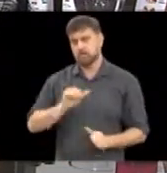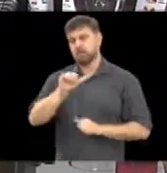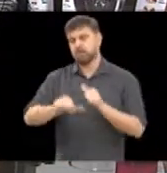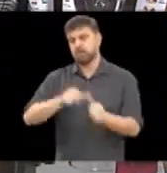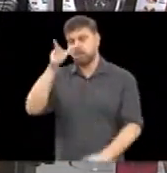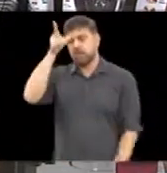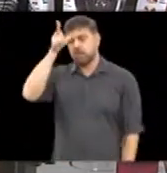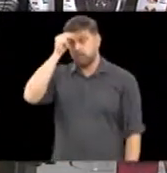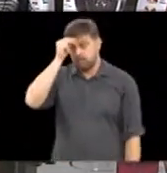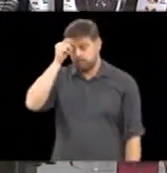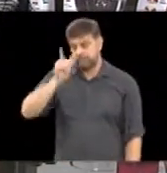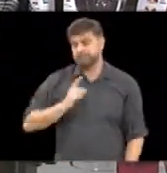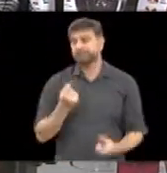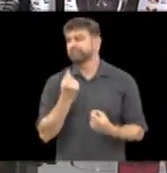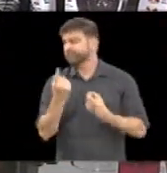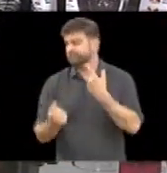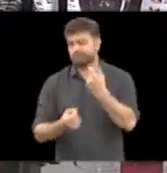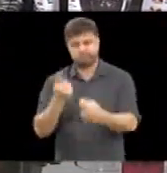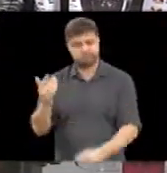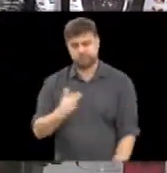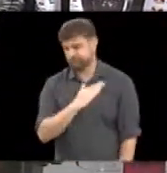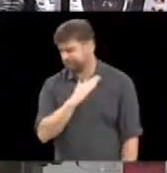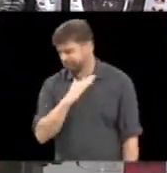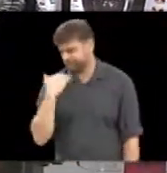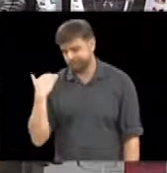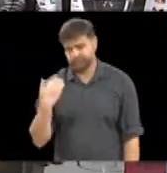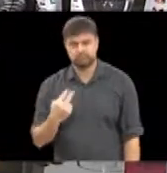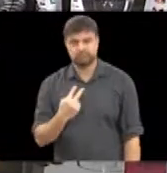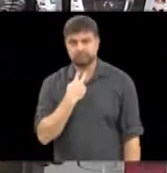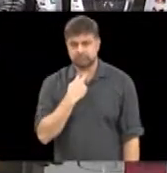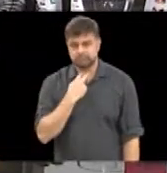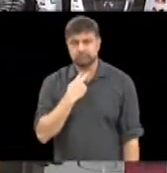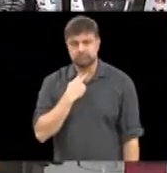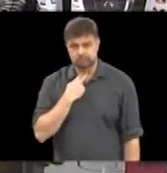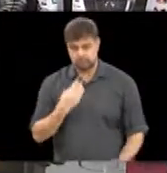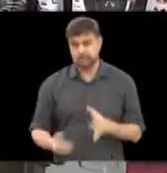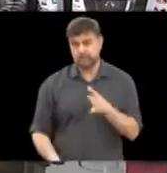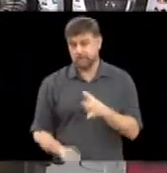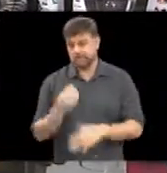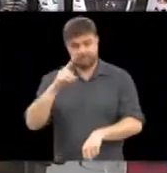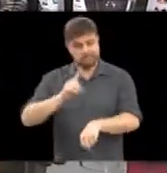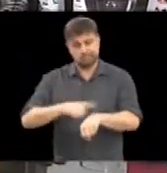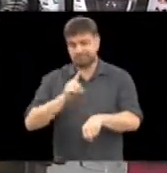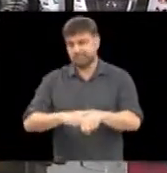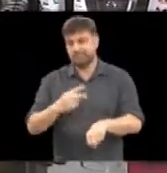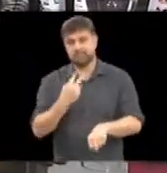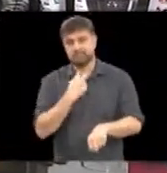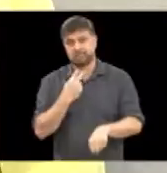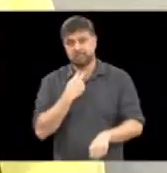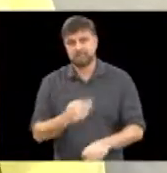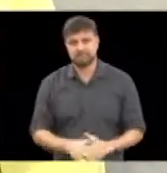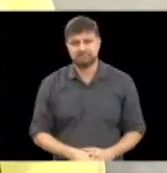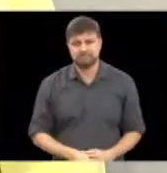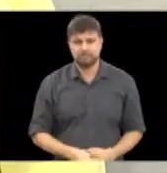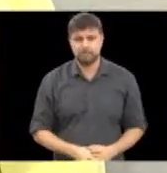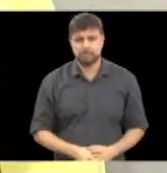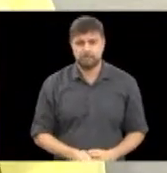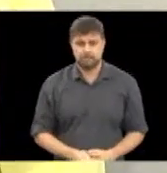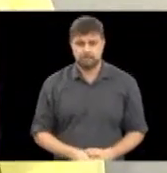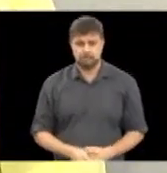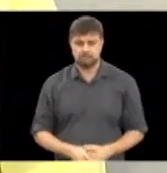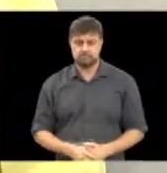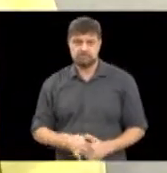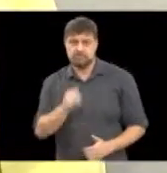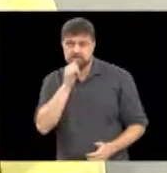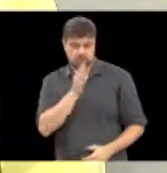mas tem uns casos que não conseguem. Muita gente acaba falecendo no caminho, entendeu? Tem, assim,